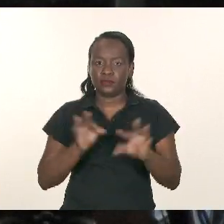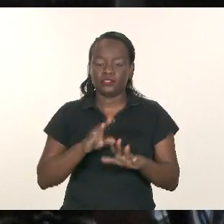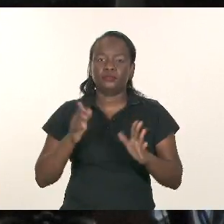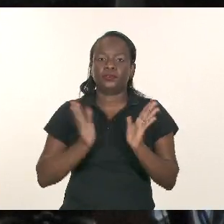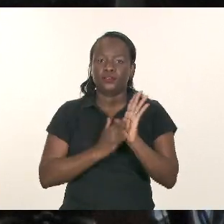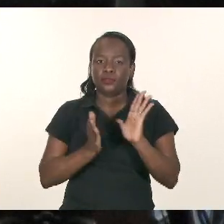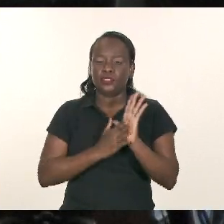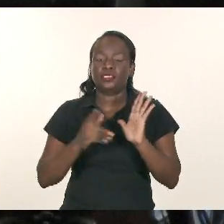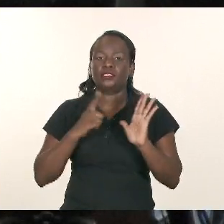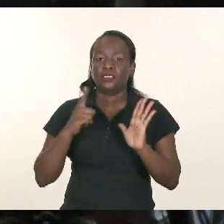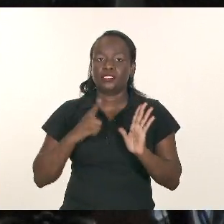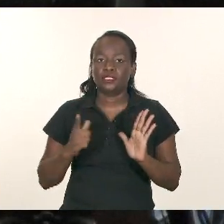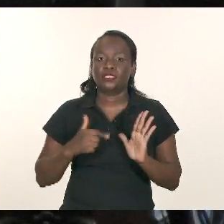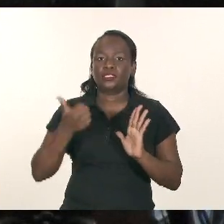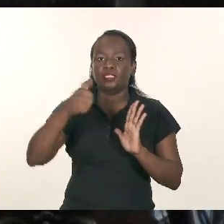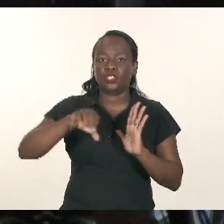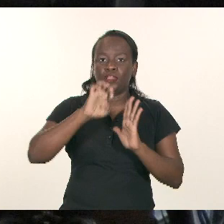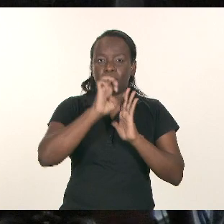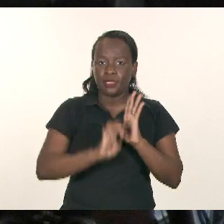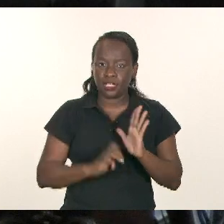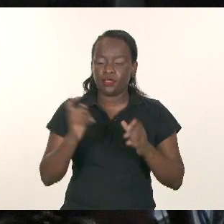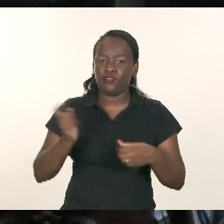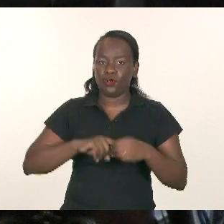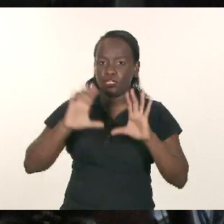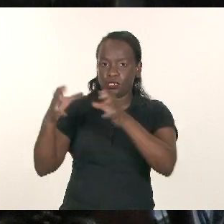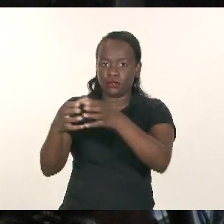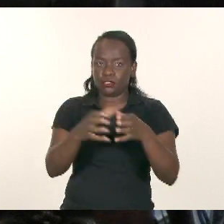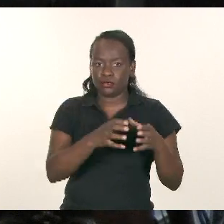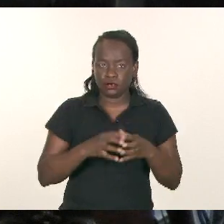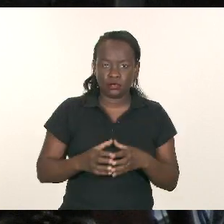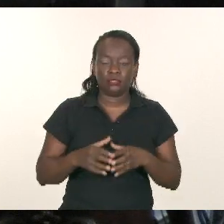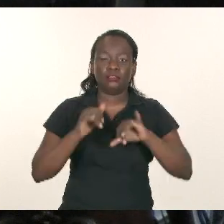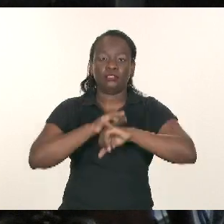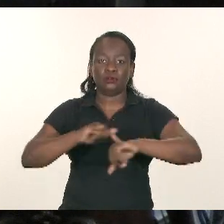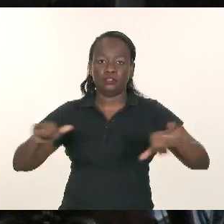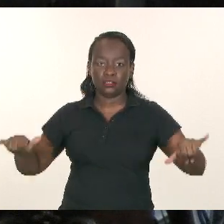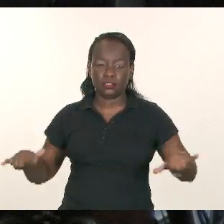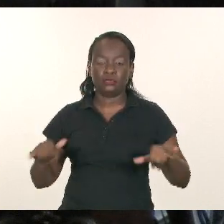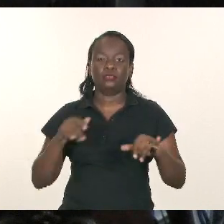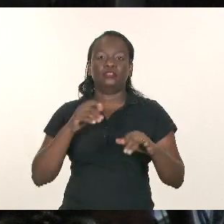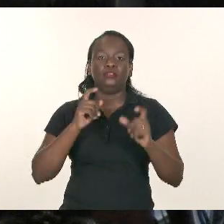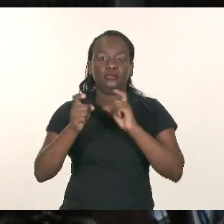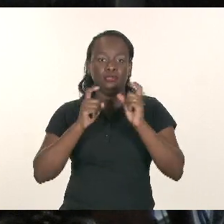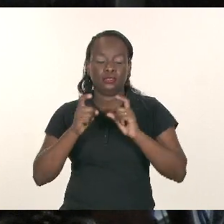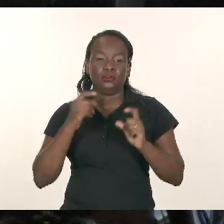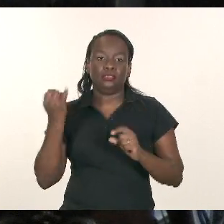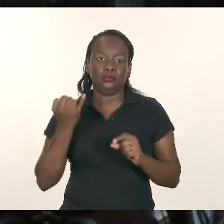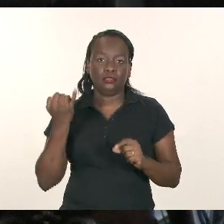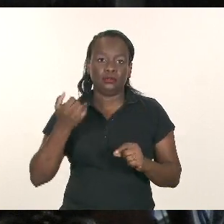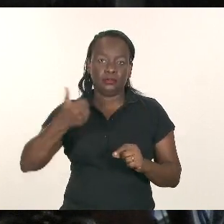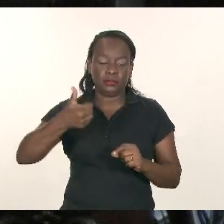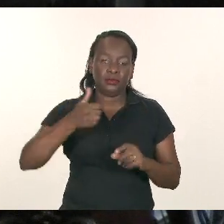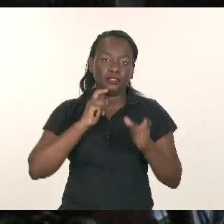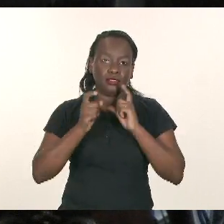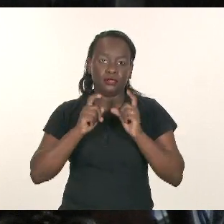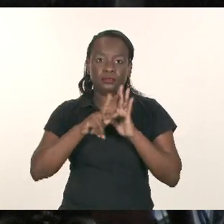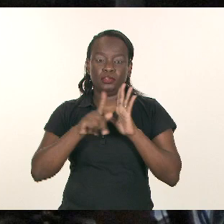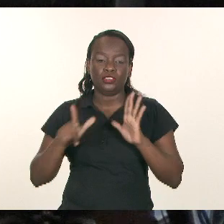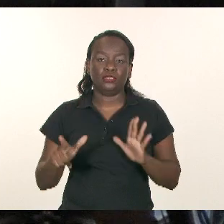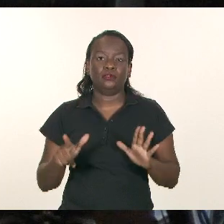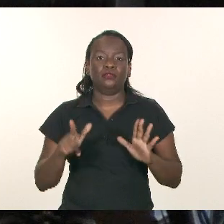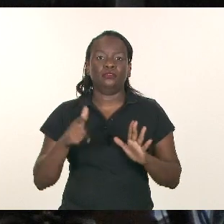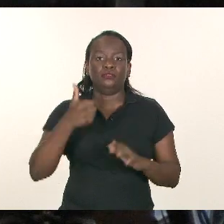presente proposta recebeu 19 emendas e retorna às comissões. Anuncio em tramitação ordinária, em primeira discussão, projeto de